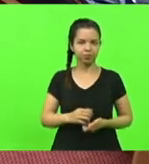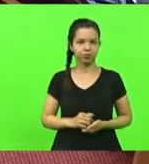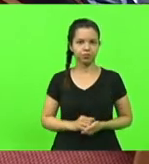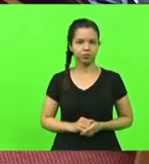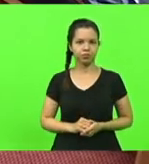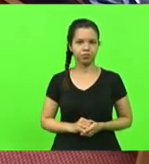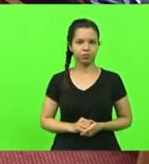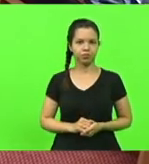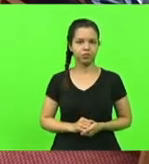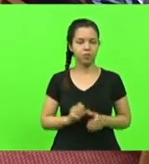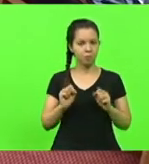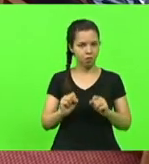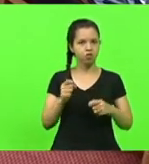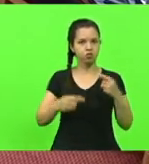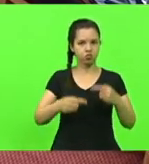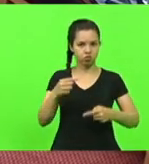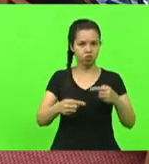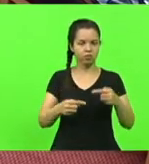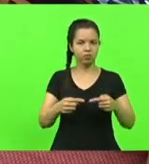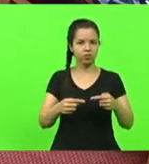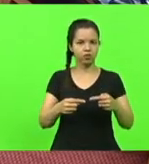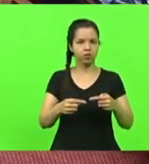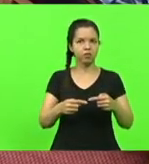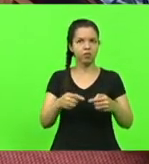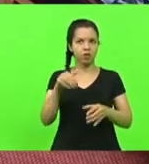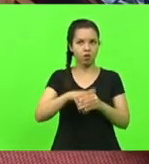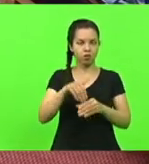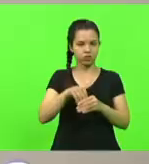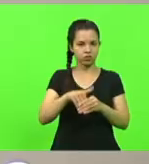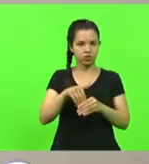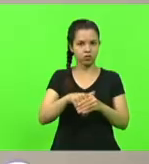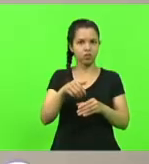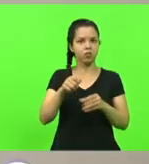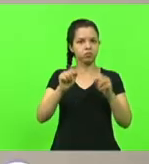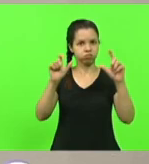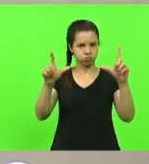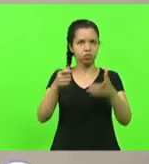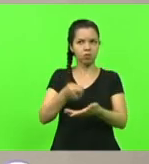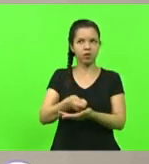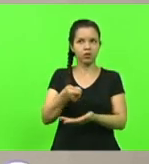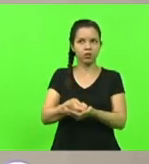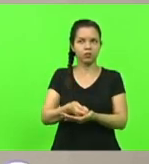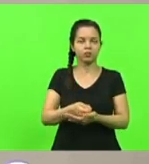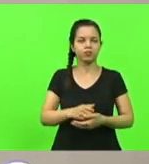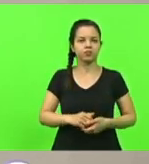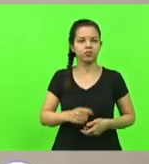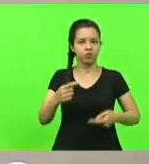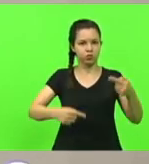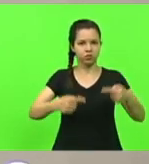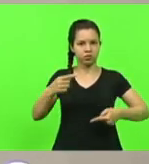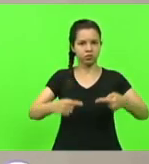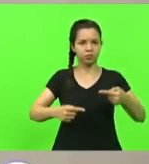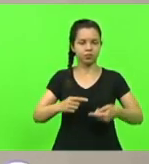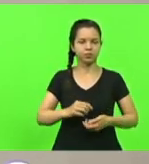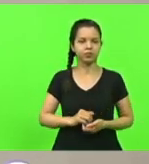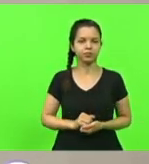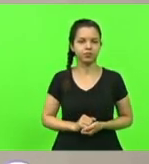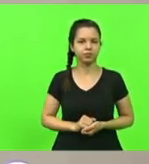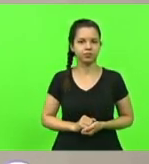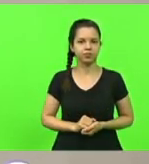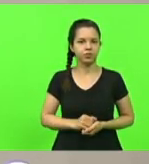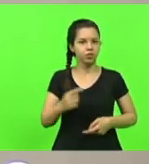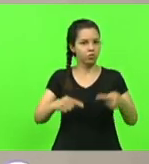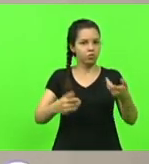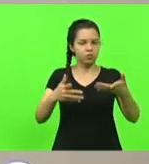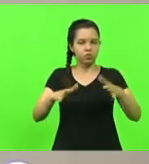Pode discutir primeiro. Ele será obrigatório a votação em painel. Olha aí, obrigado. Obrigado. Em discussão. Não havendo quem queira